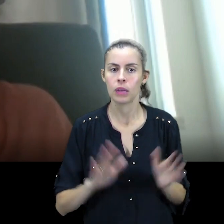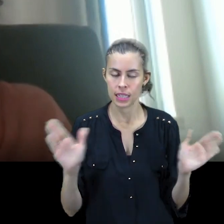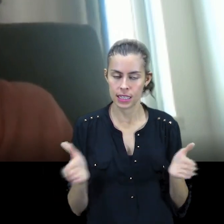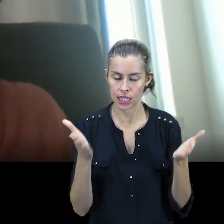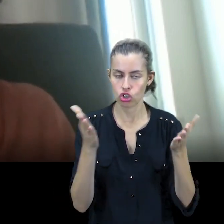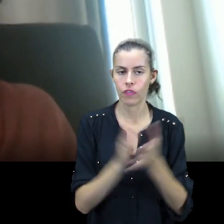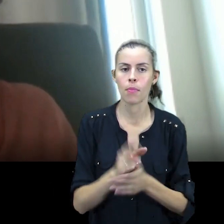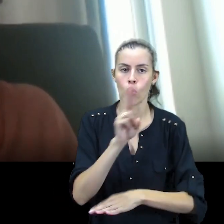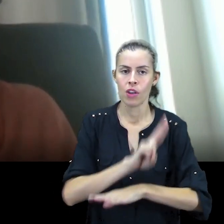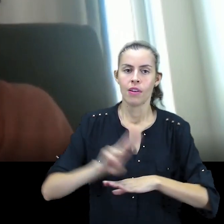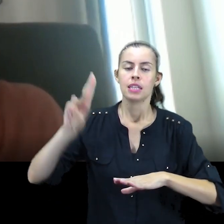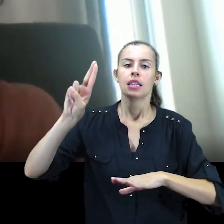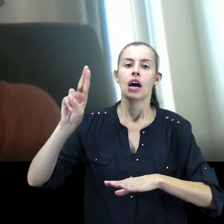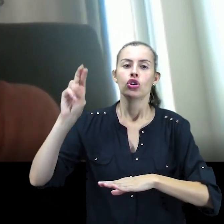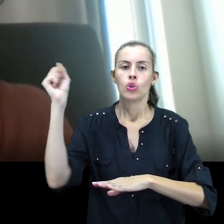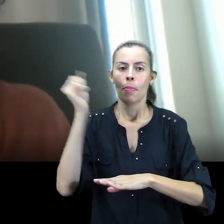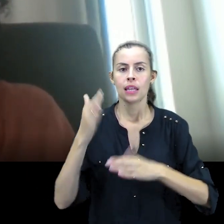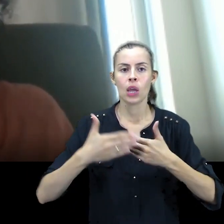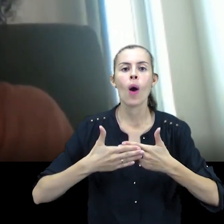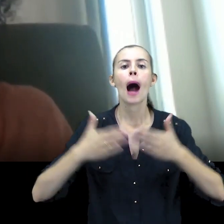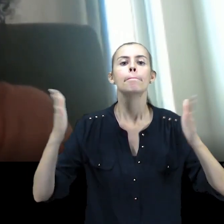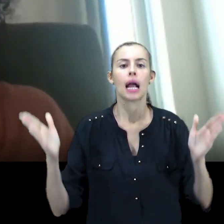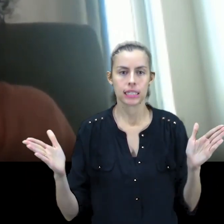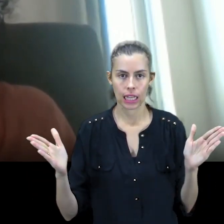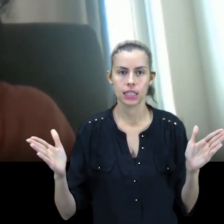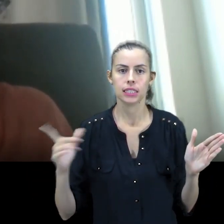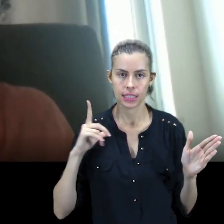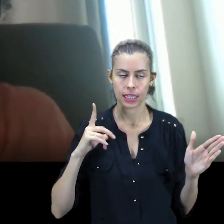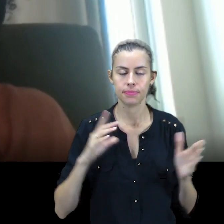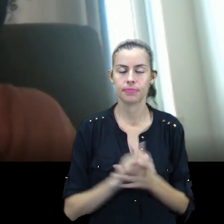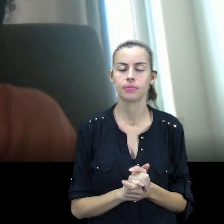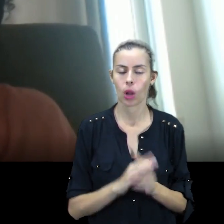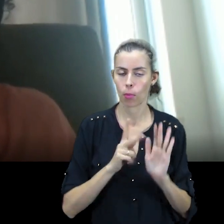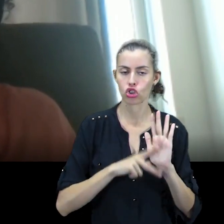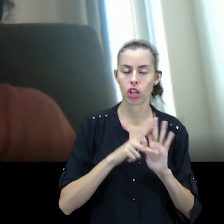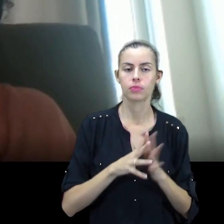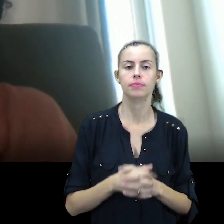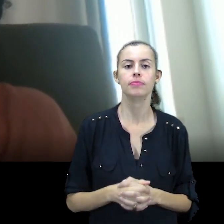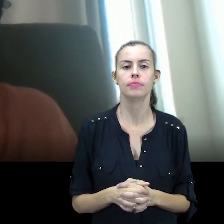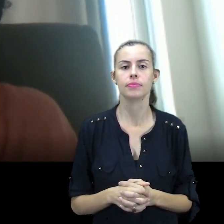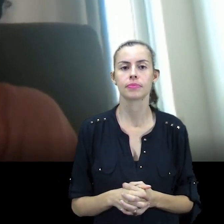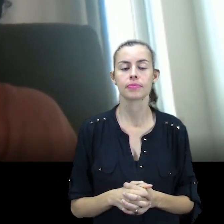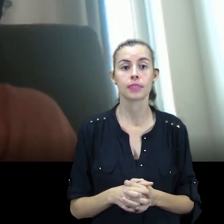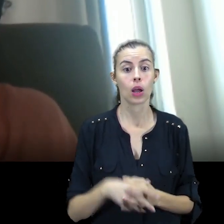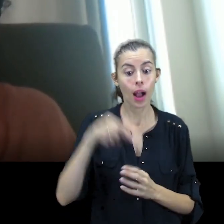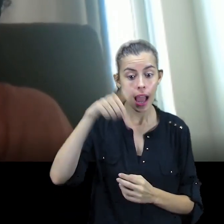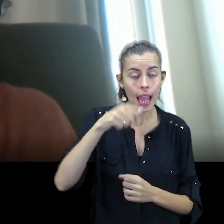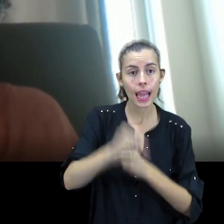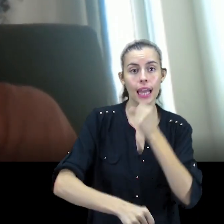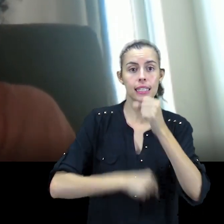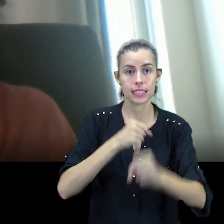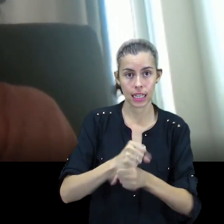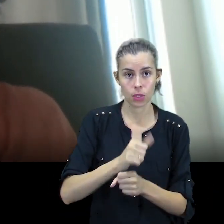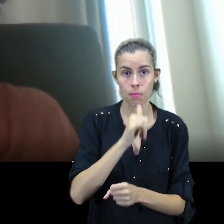ano de formação de professores diz que os cursos de licenciatura e